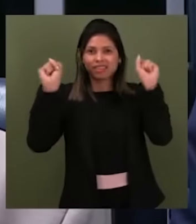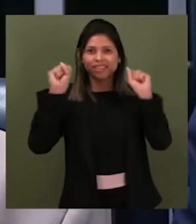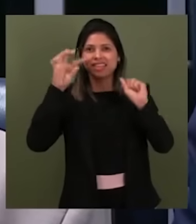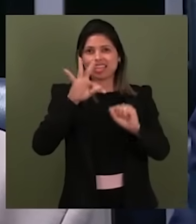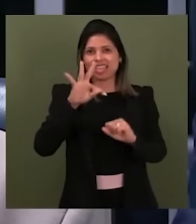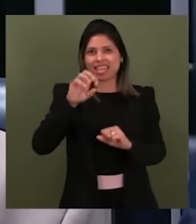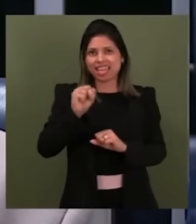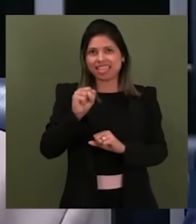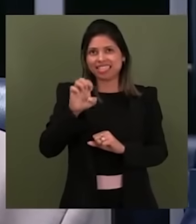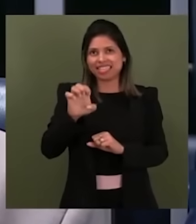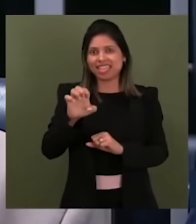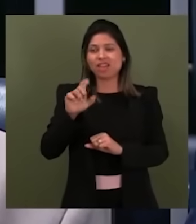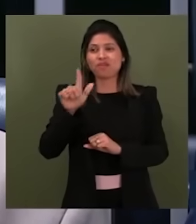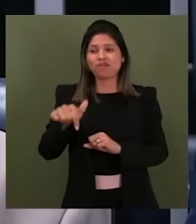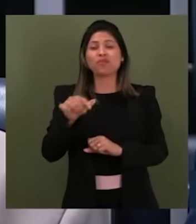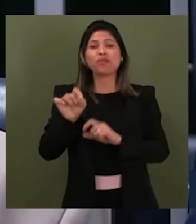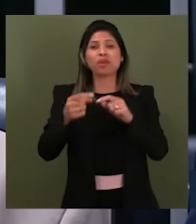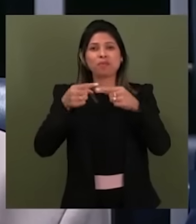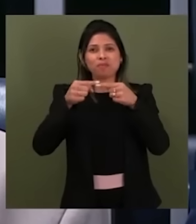que o Lula era a favor do aborto.